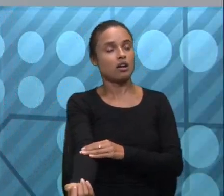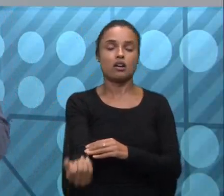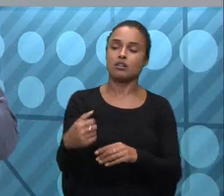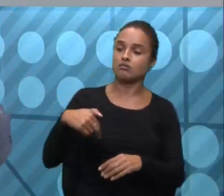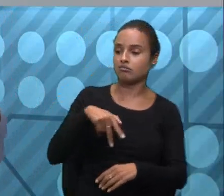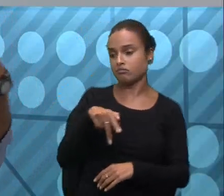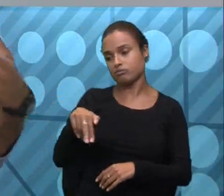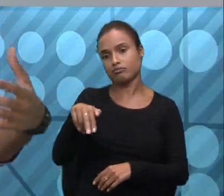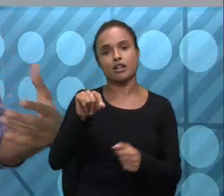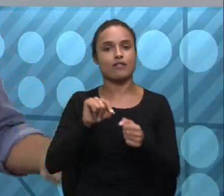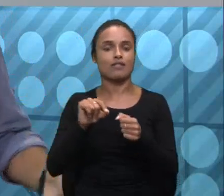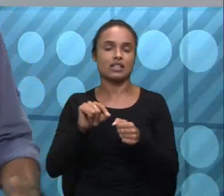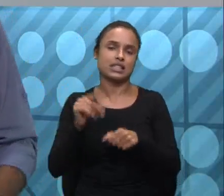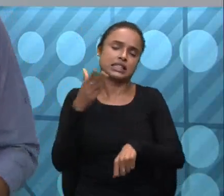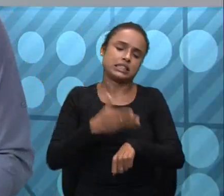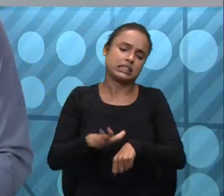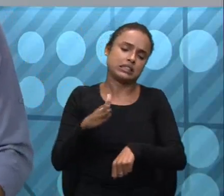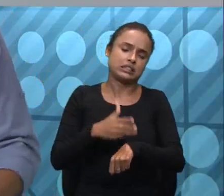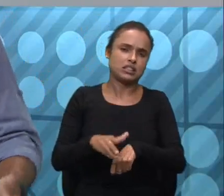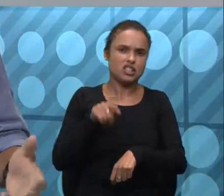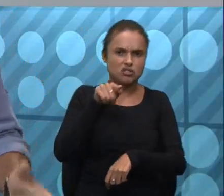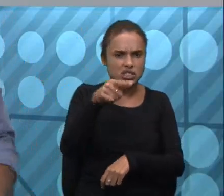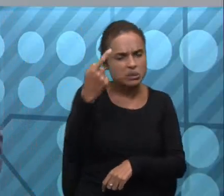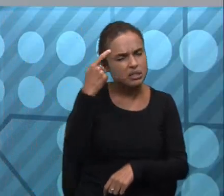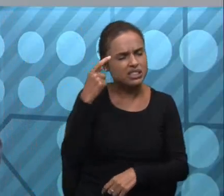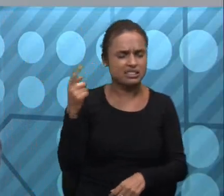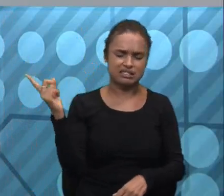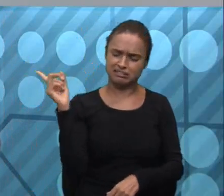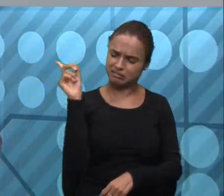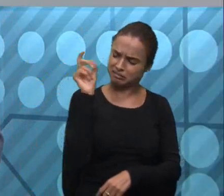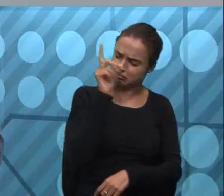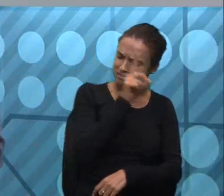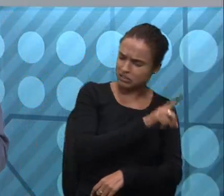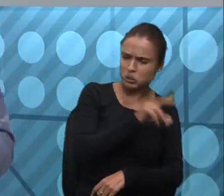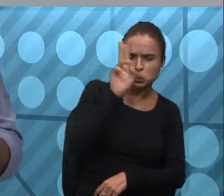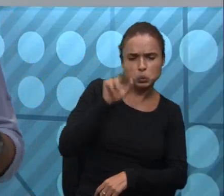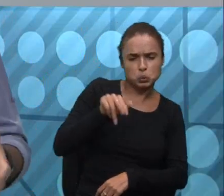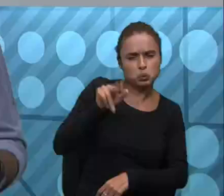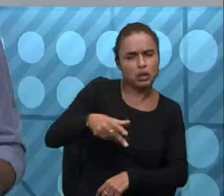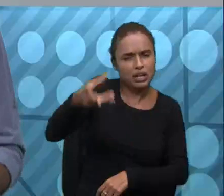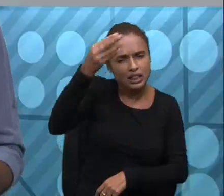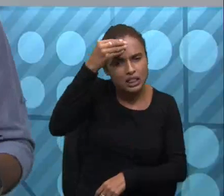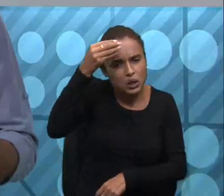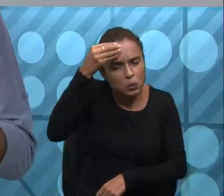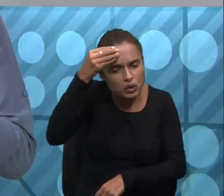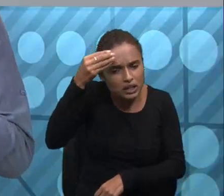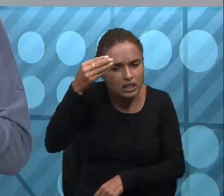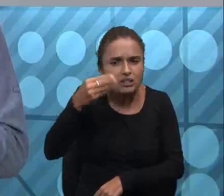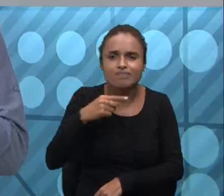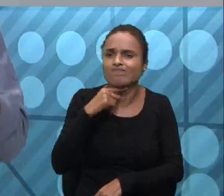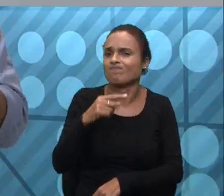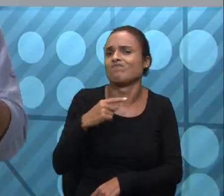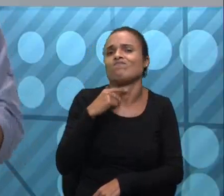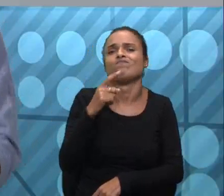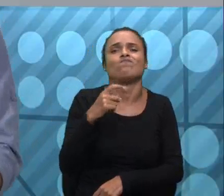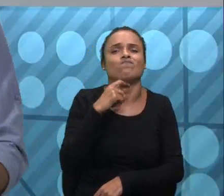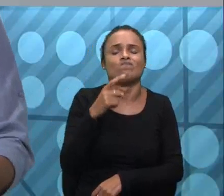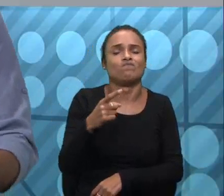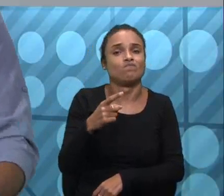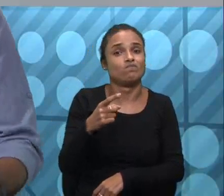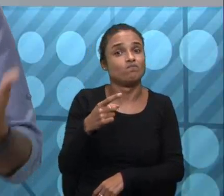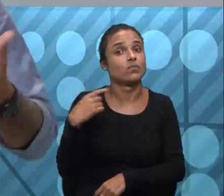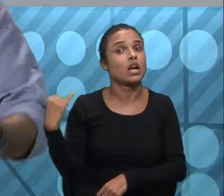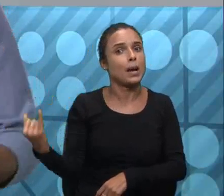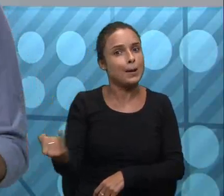achar que vai ser, nossa, vai ser muito difícil, nossa, eu não vou conseguir decorar nunca. E outro ponto que eu peço para vocês também é dos próprios